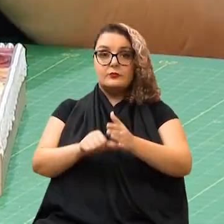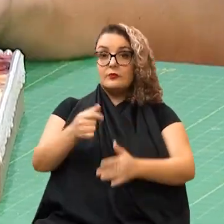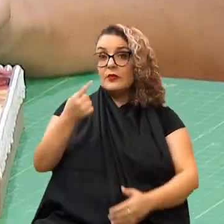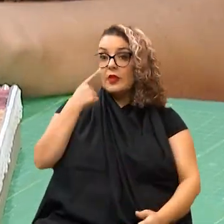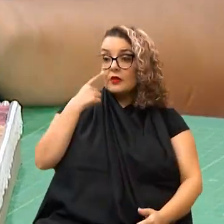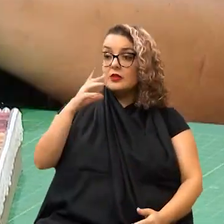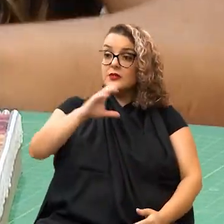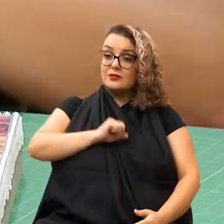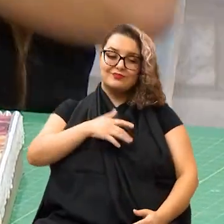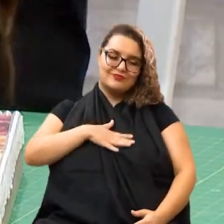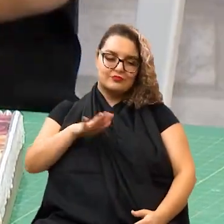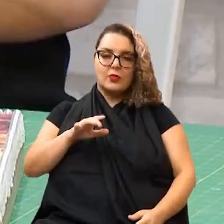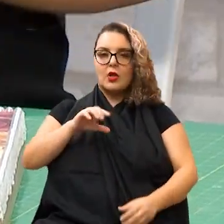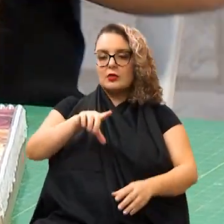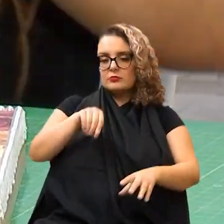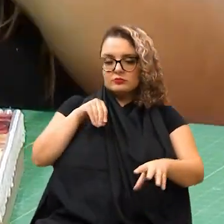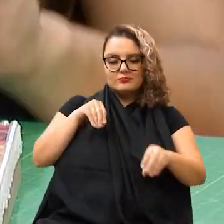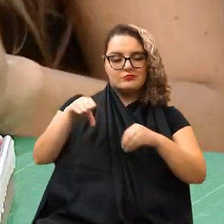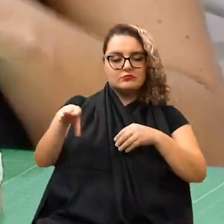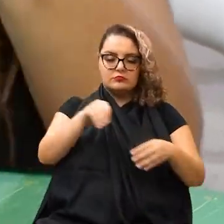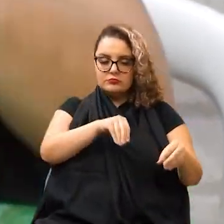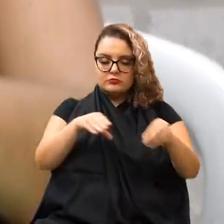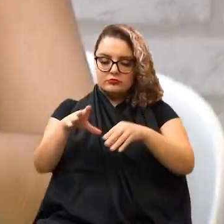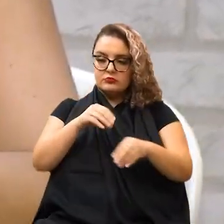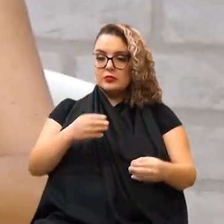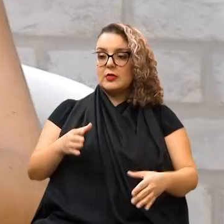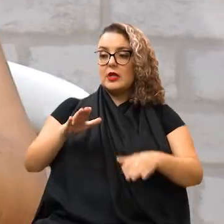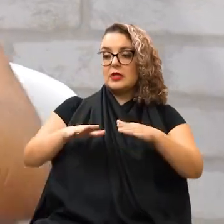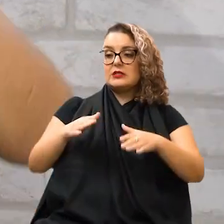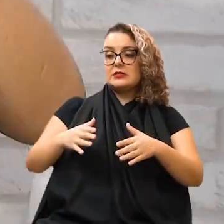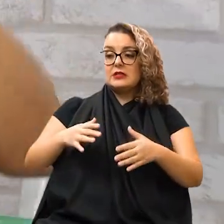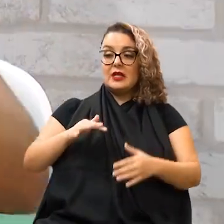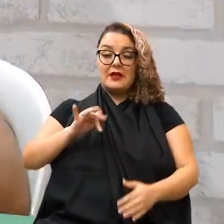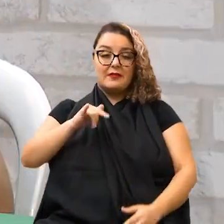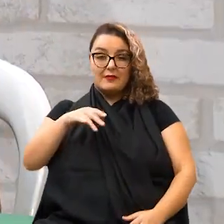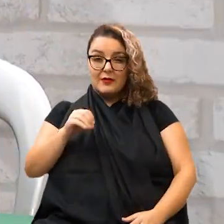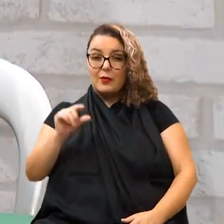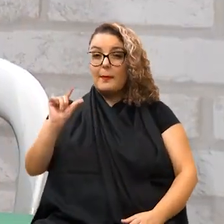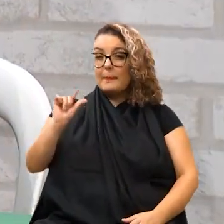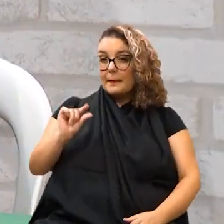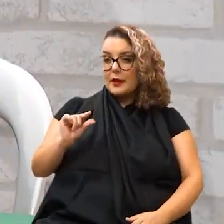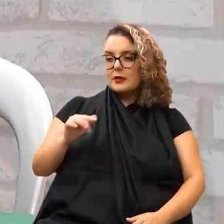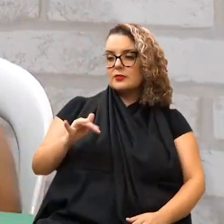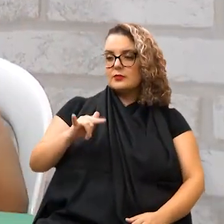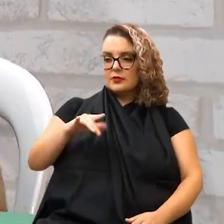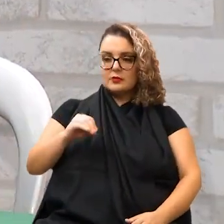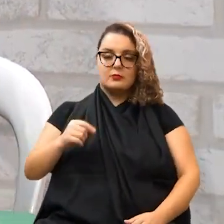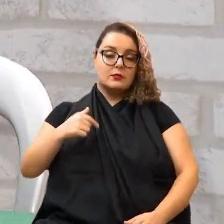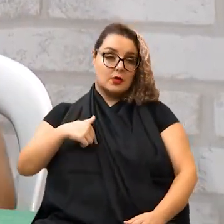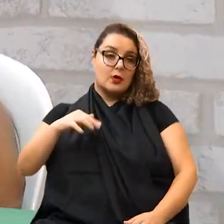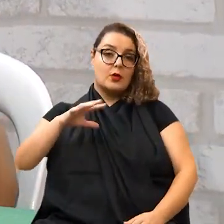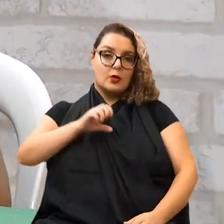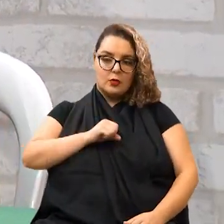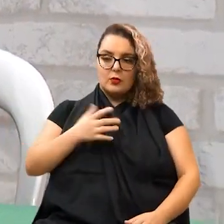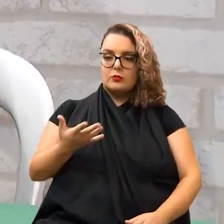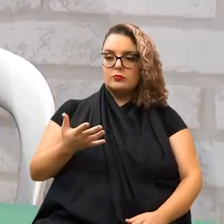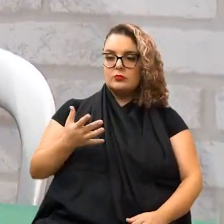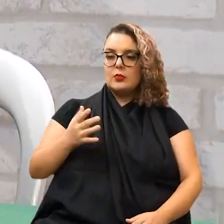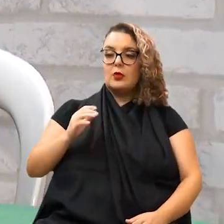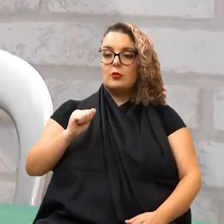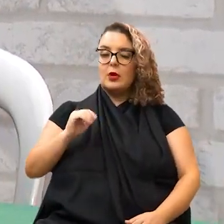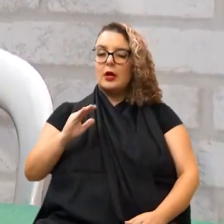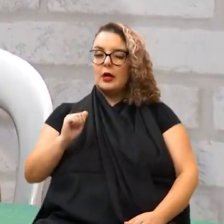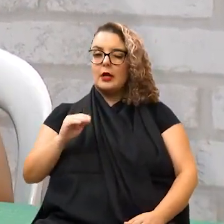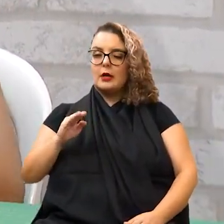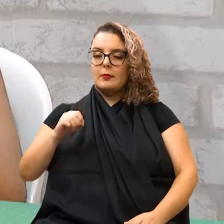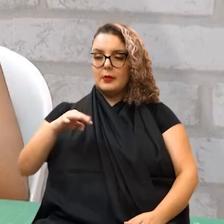primeiro, vê se você gosta, não gostou, tira uma, coloca outra. Às vezes tem muito fio, você quer colocar menos fio. Então, eu gosto sempre do conteúdo. É o acabamento,